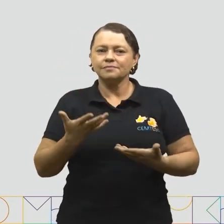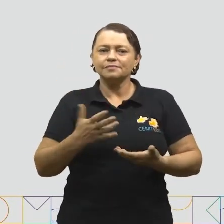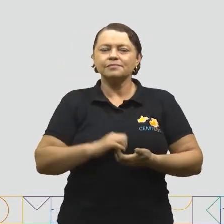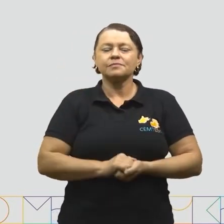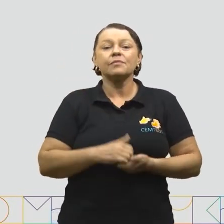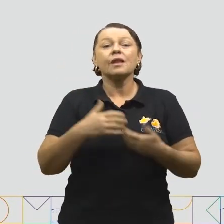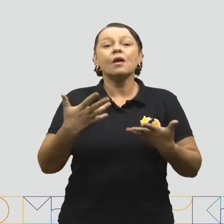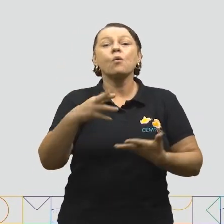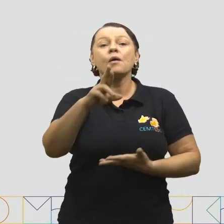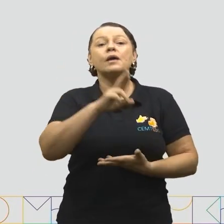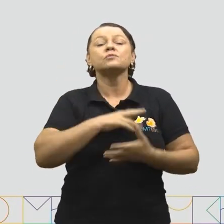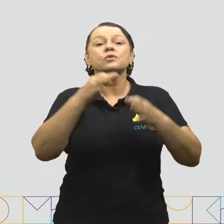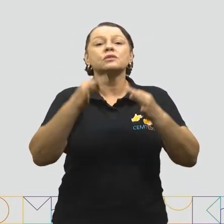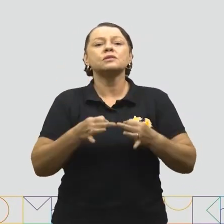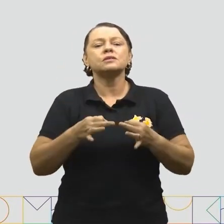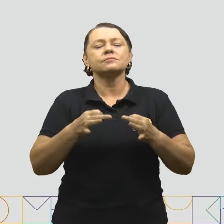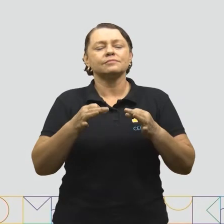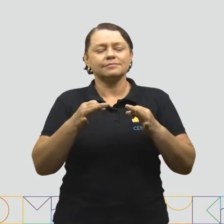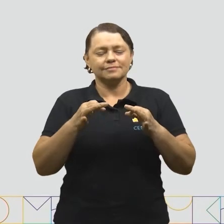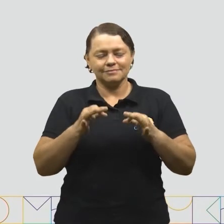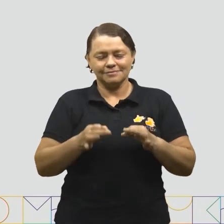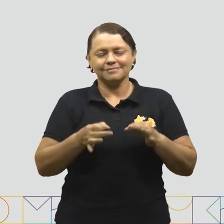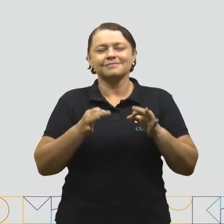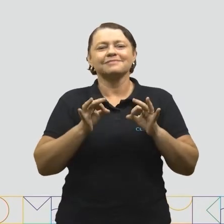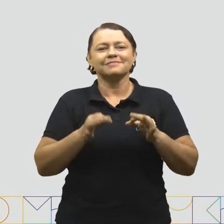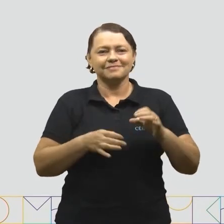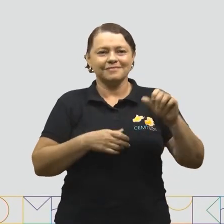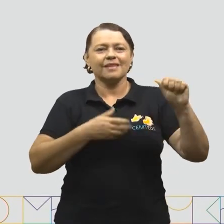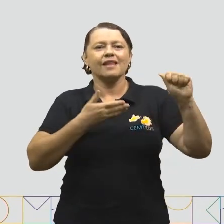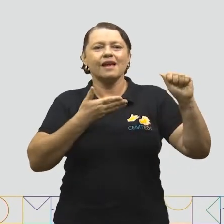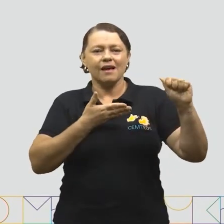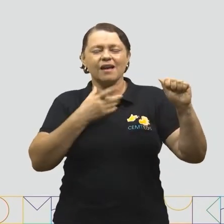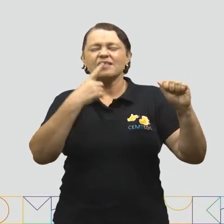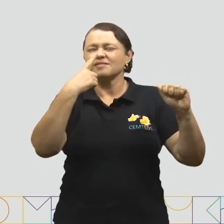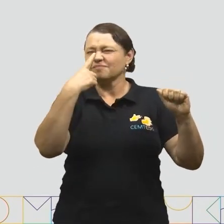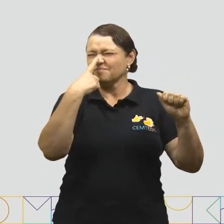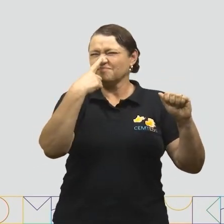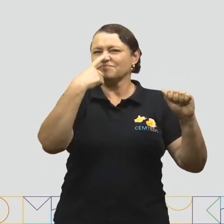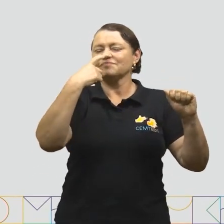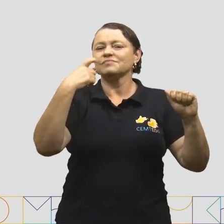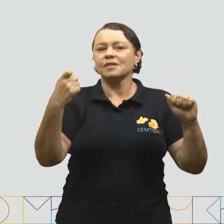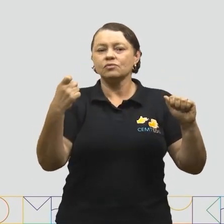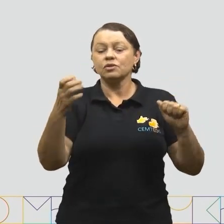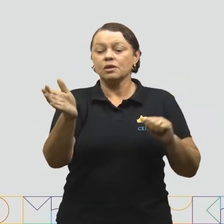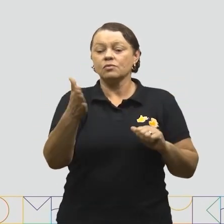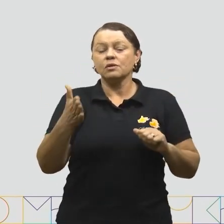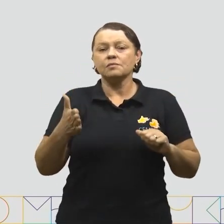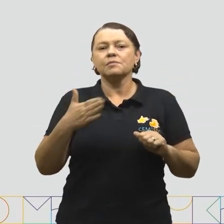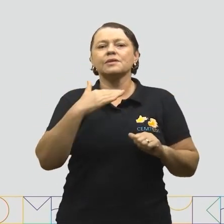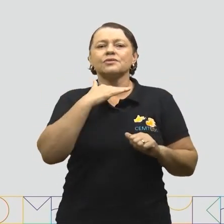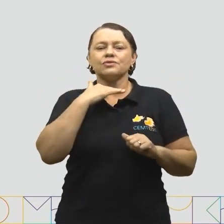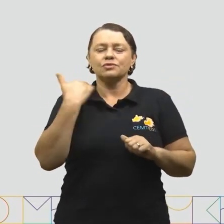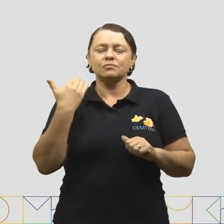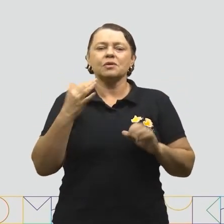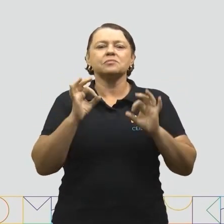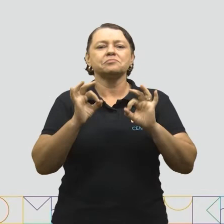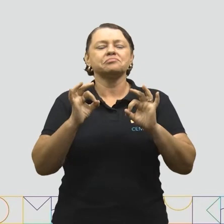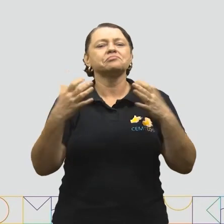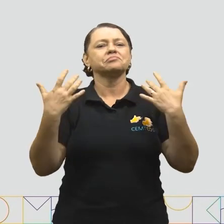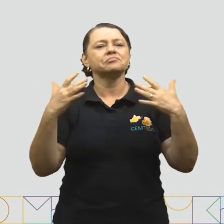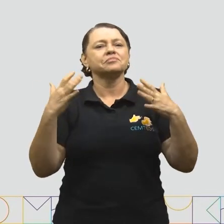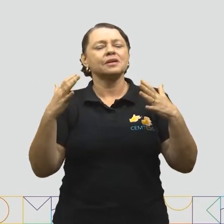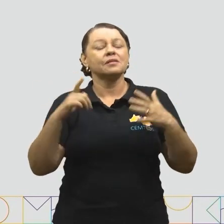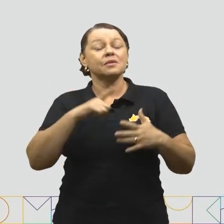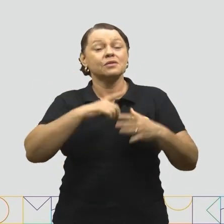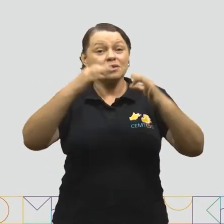para a resposta certa. Exatamente, letra A, mau cheiro e peixes mortos. Muito bem, tenho